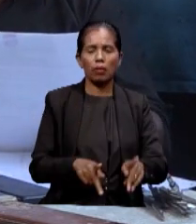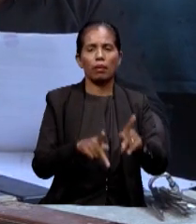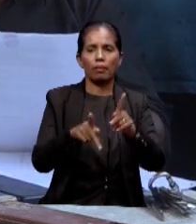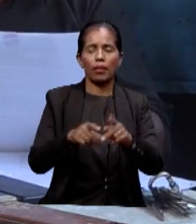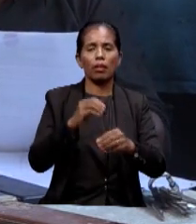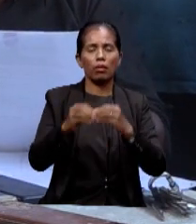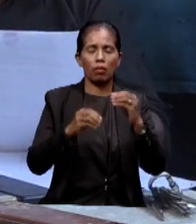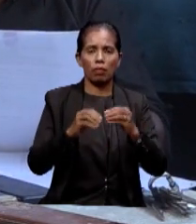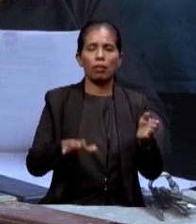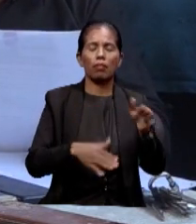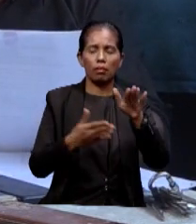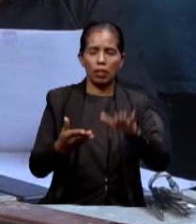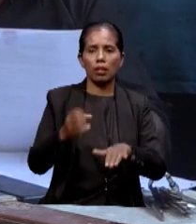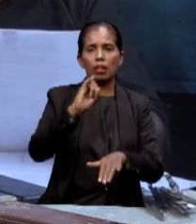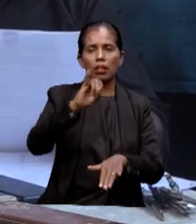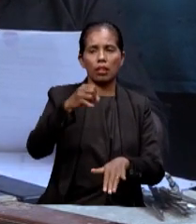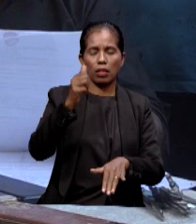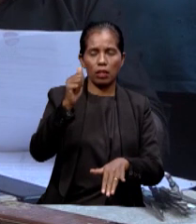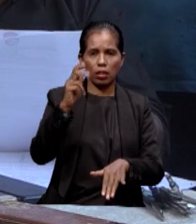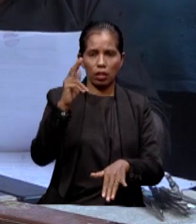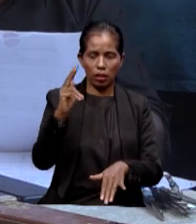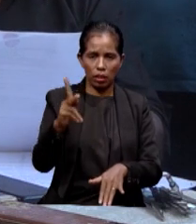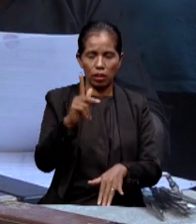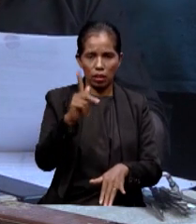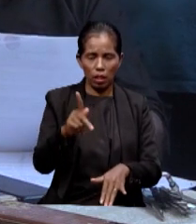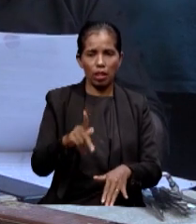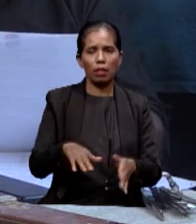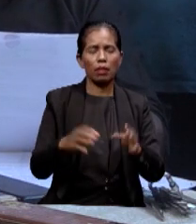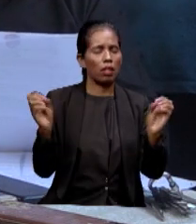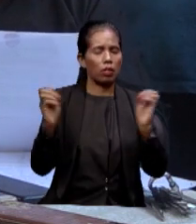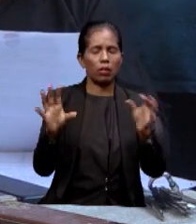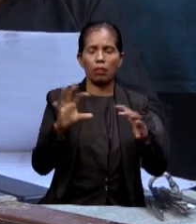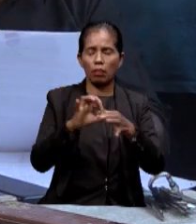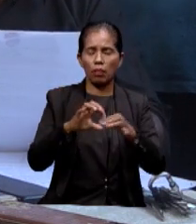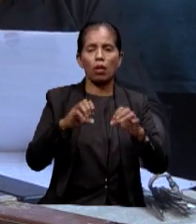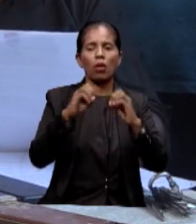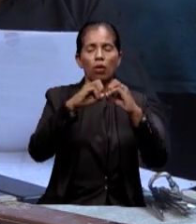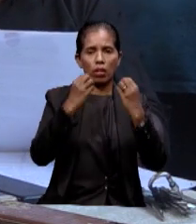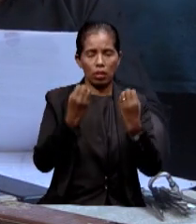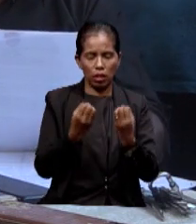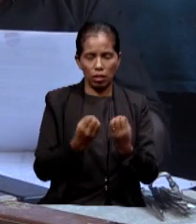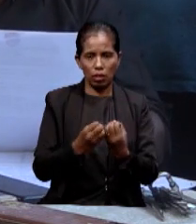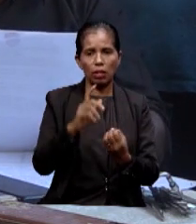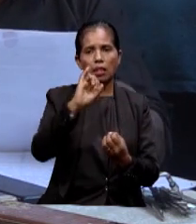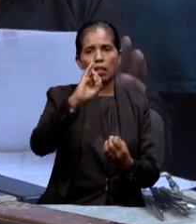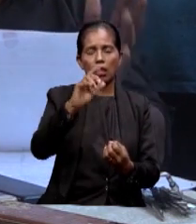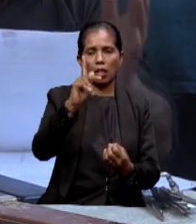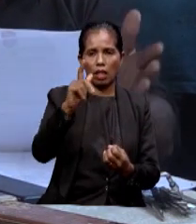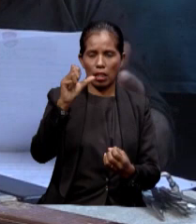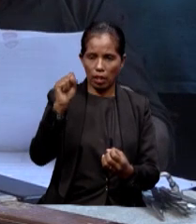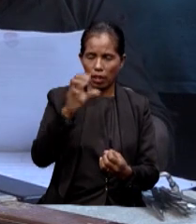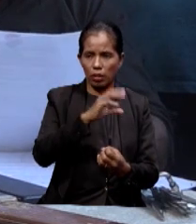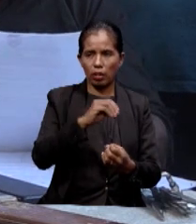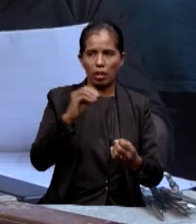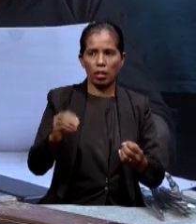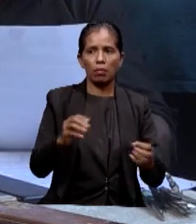katak Matabian Isaac Sinarai da Costa, Laos membro organização IKS Petel, Karasak. Maksai fila fali